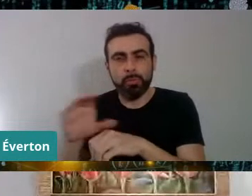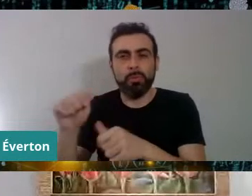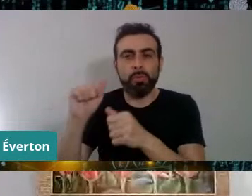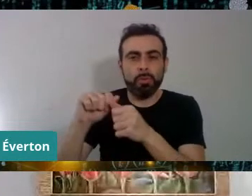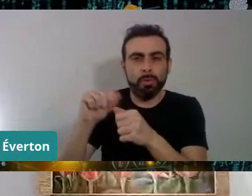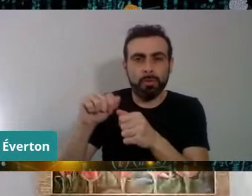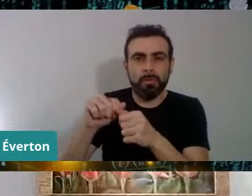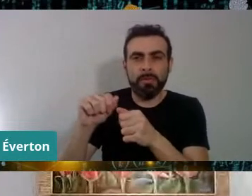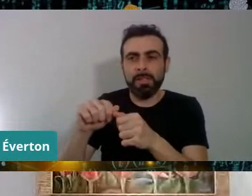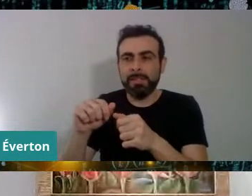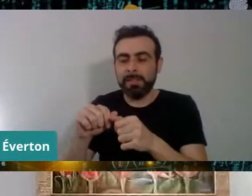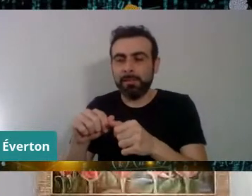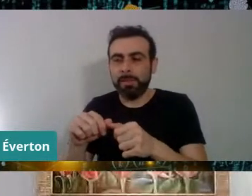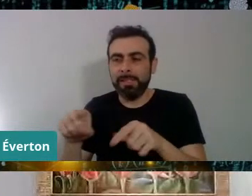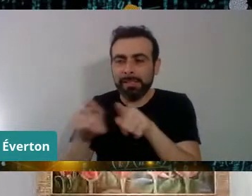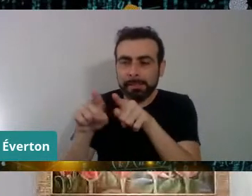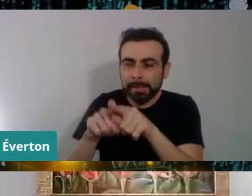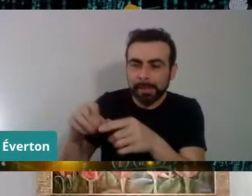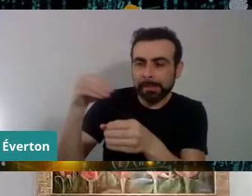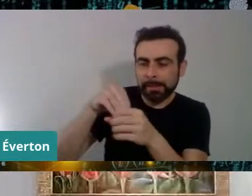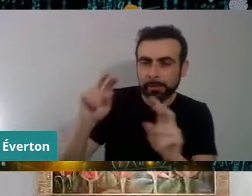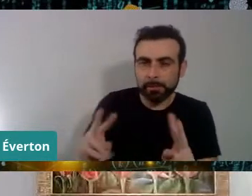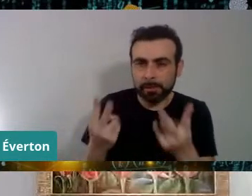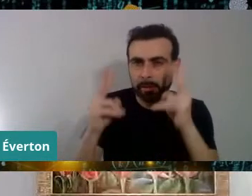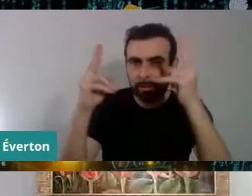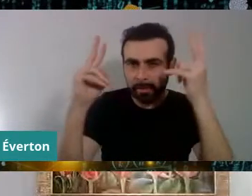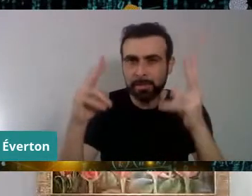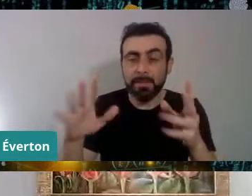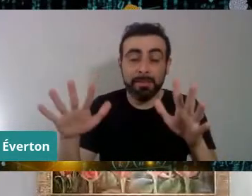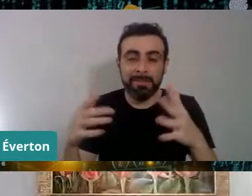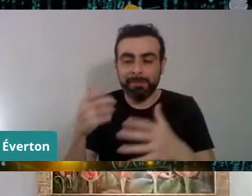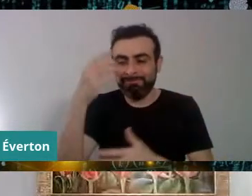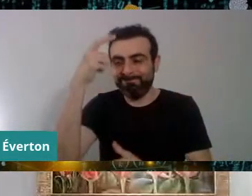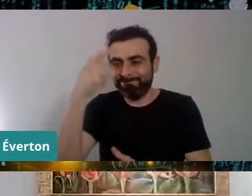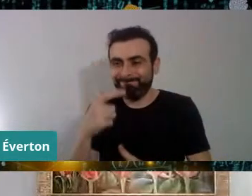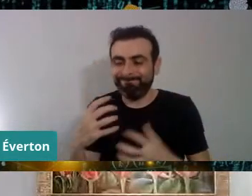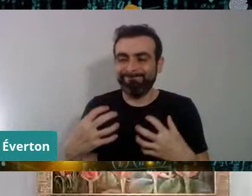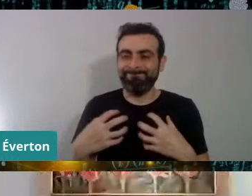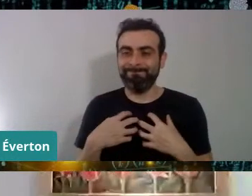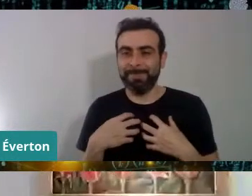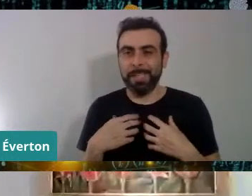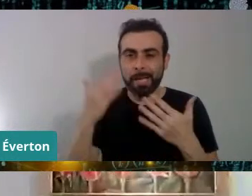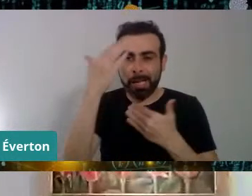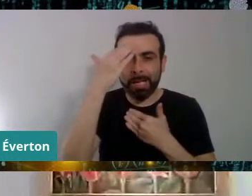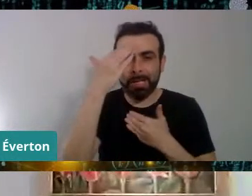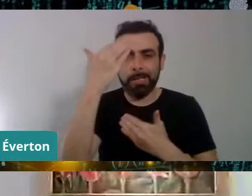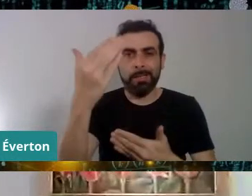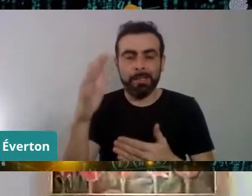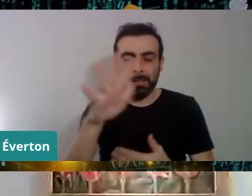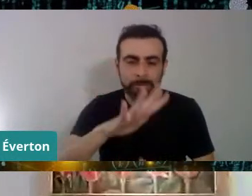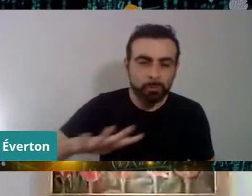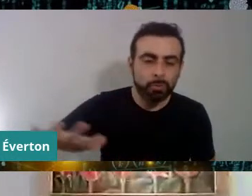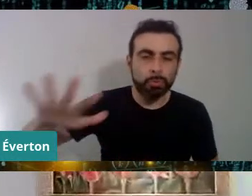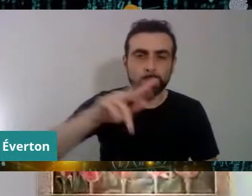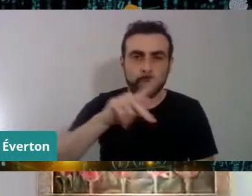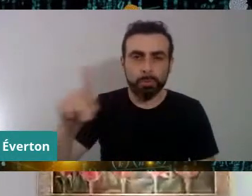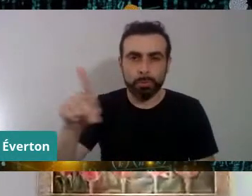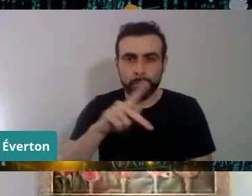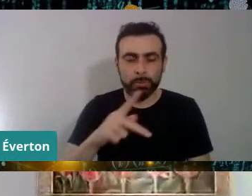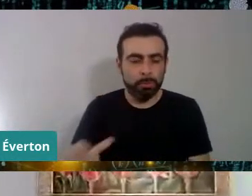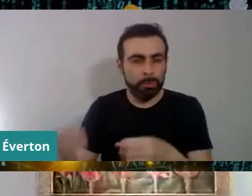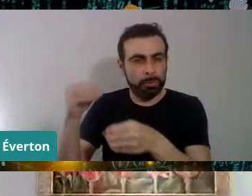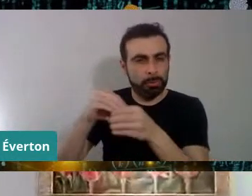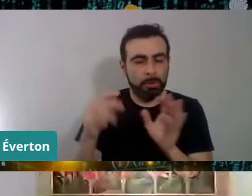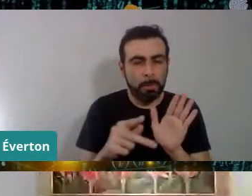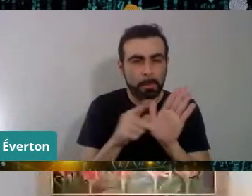fui muito bem valorizado ali na faculdade, né? Então, eu tenho muito a agradecer a todos os professores da faculdade ali,